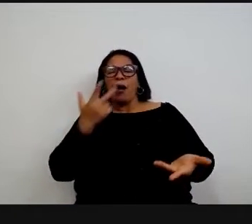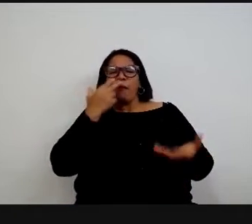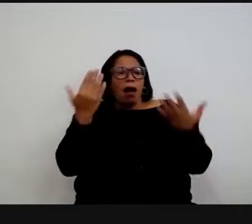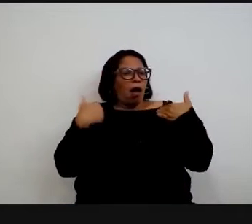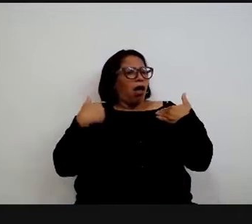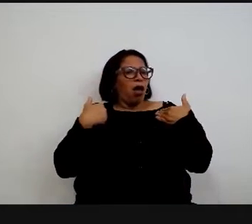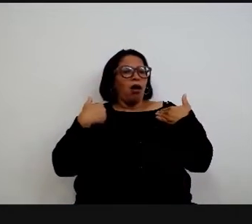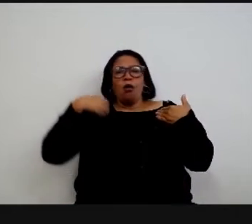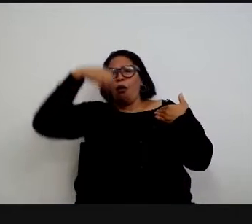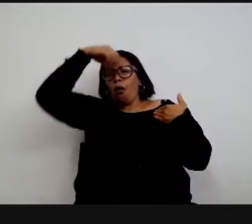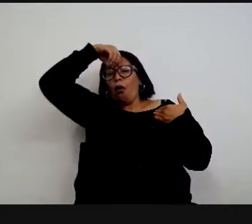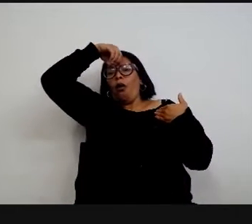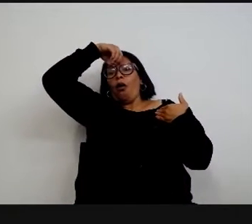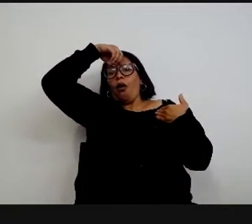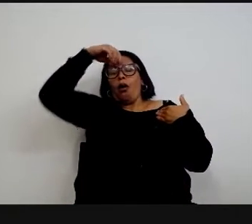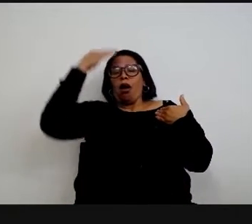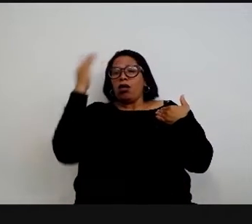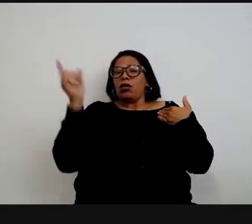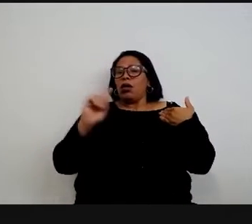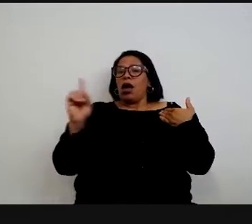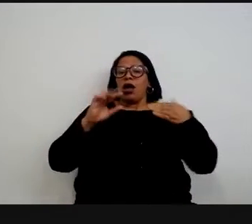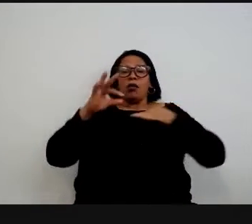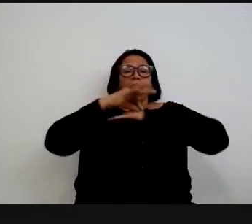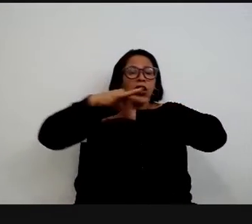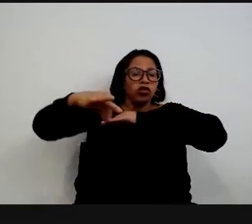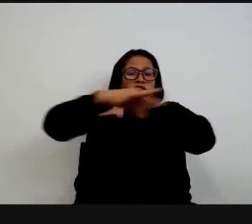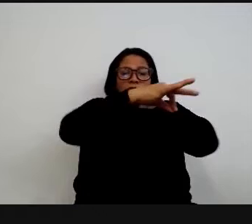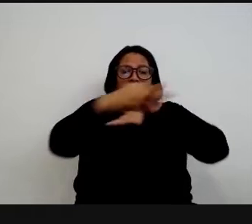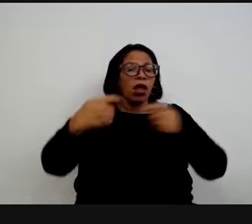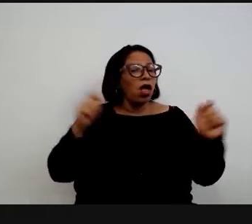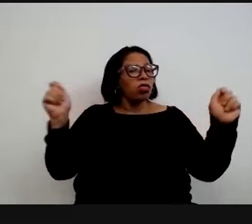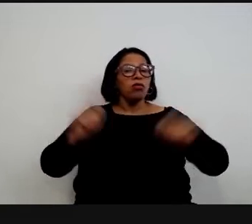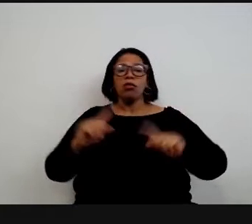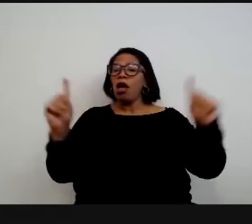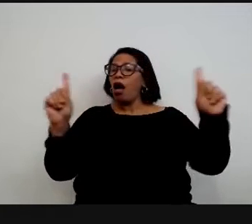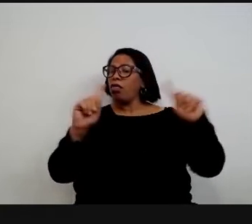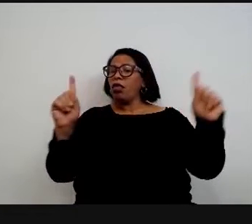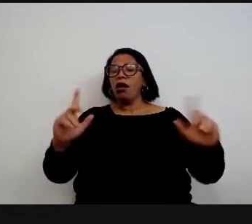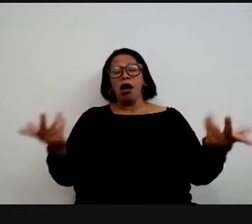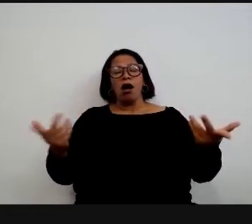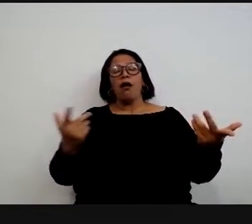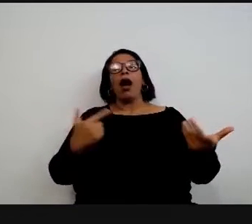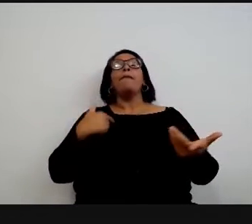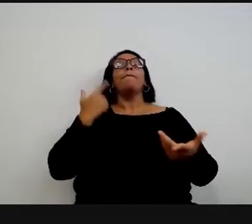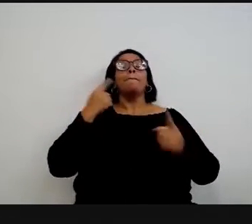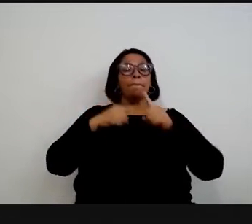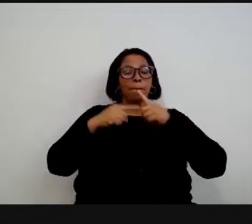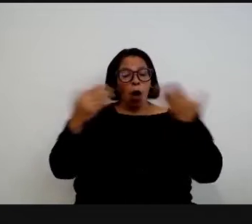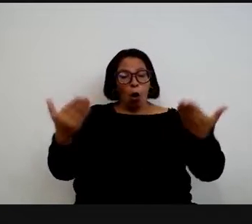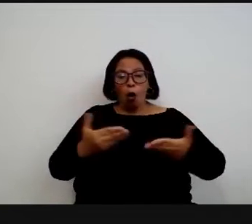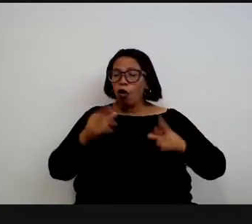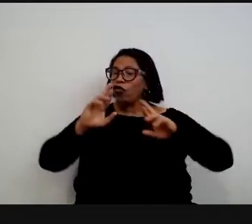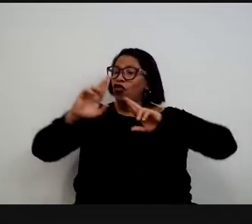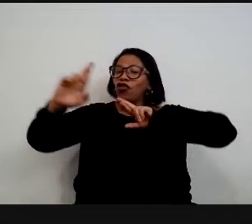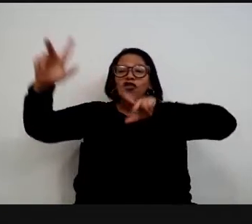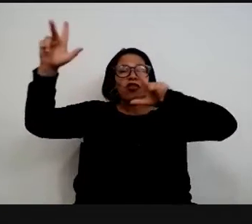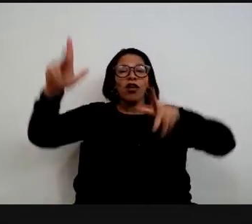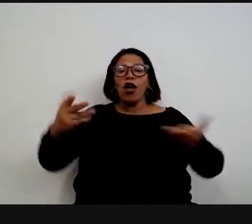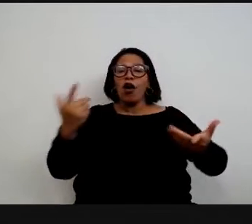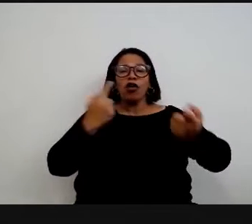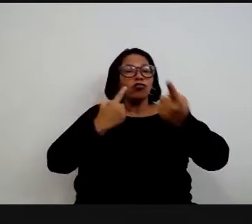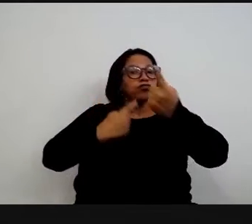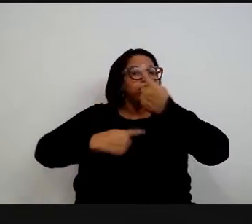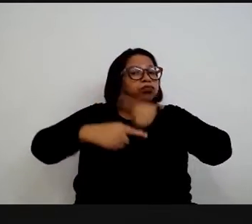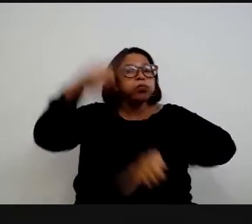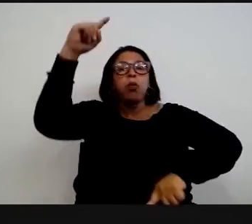mas minha formação de engenharia só não permitia isso. Mas a gente avançou bastante e a gente ainda vai